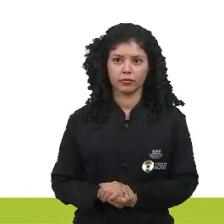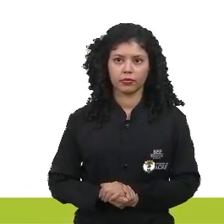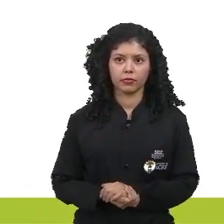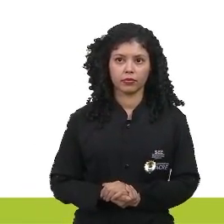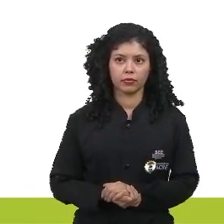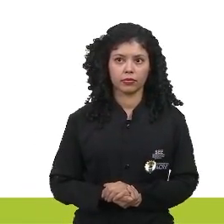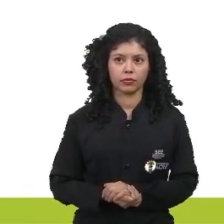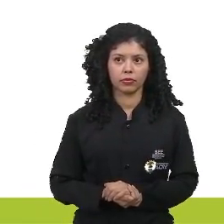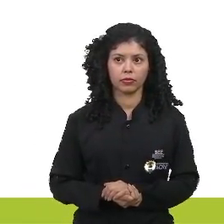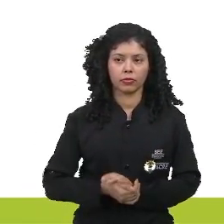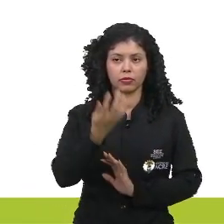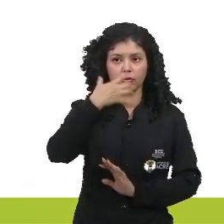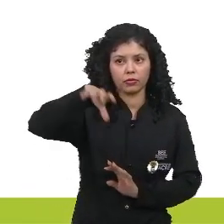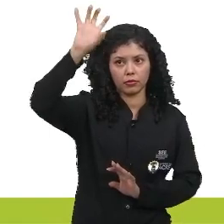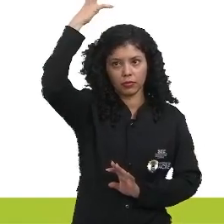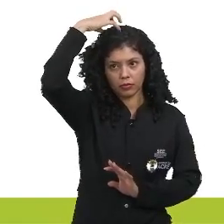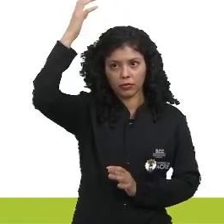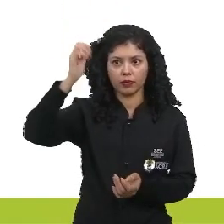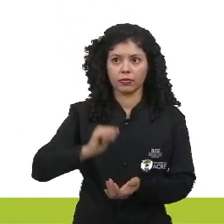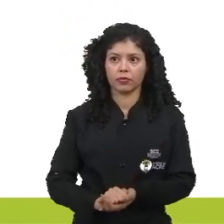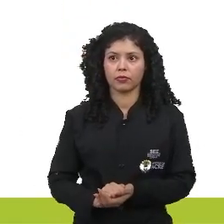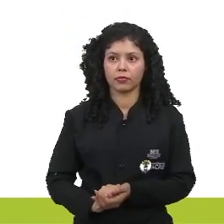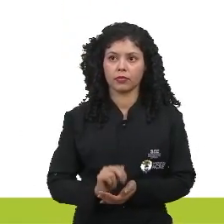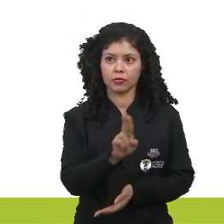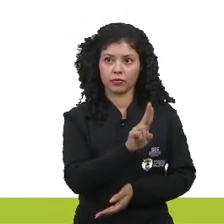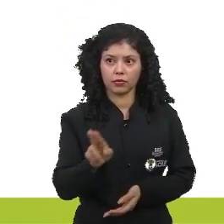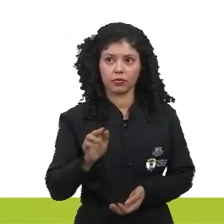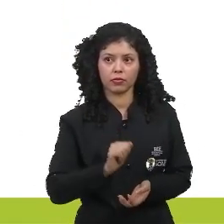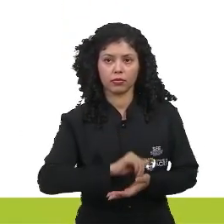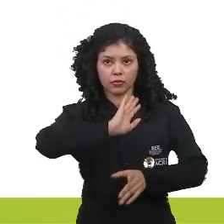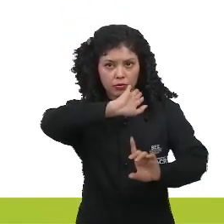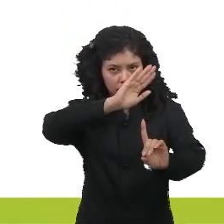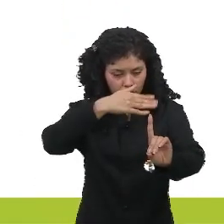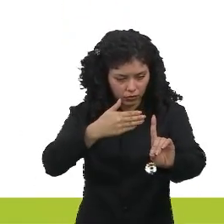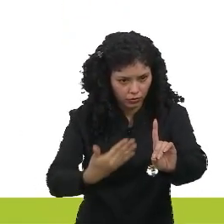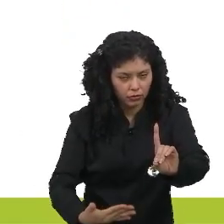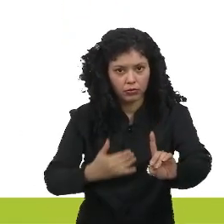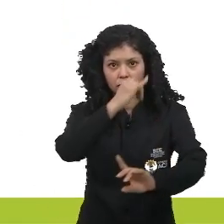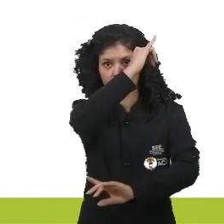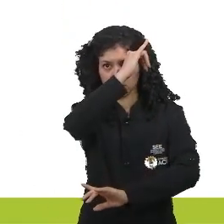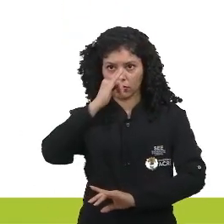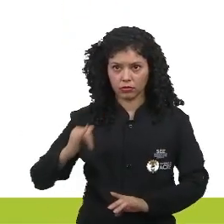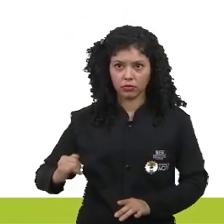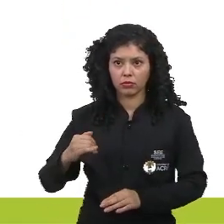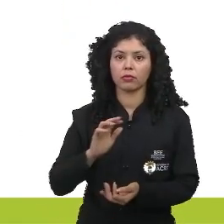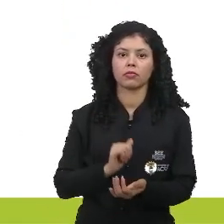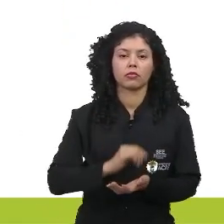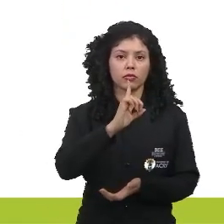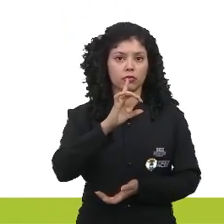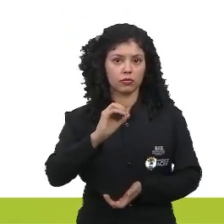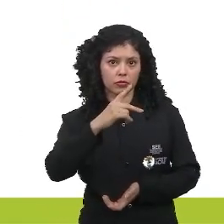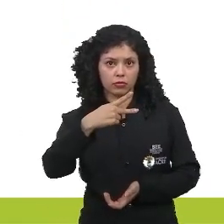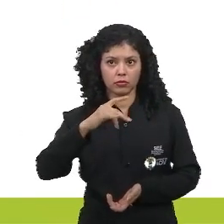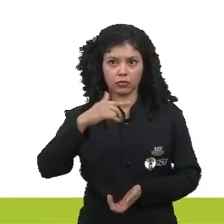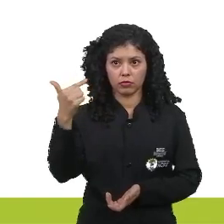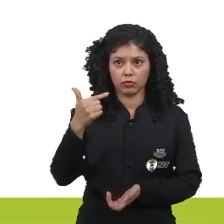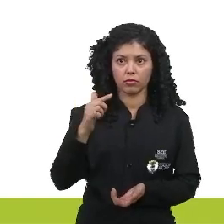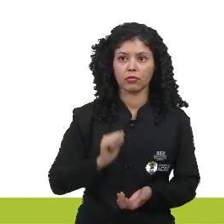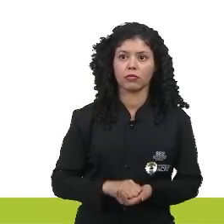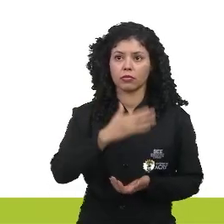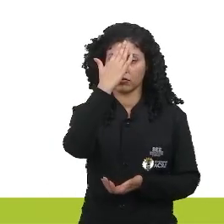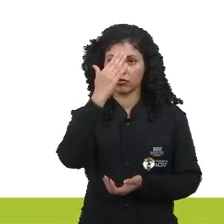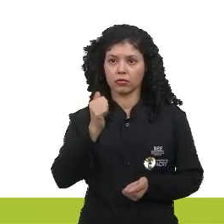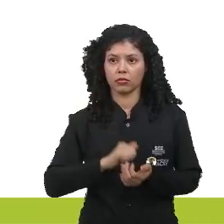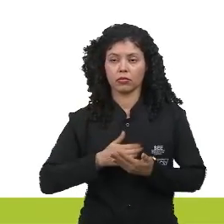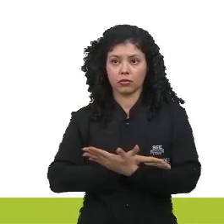A princesa imperial regente, em nome de Sua Majestade, o Imperador, o Senhor Dom Pedro II, faz saber a todos os súditos